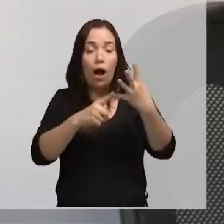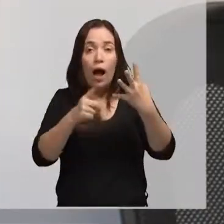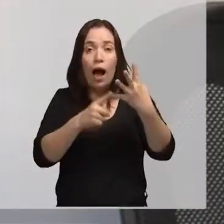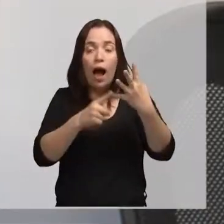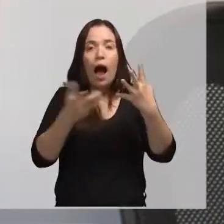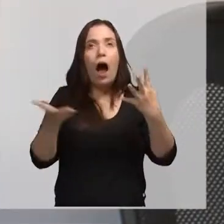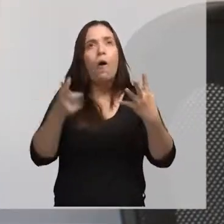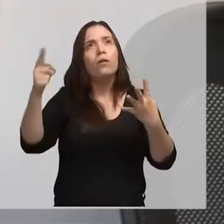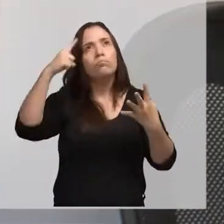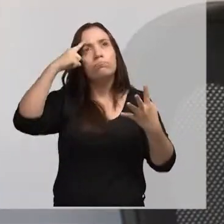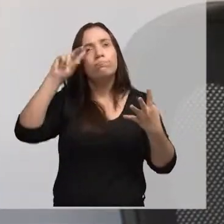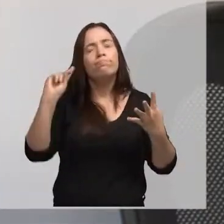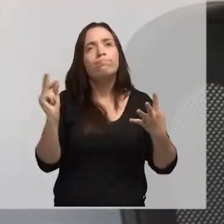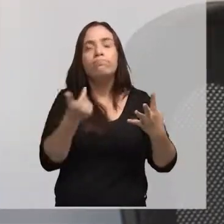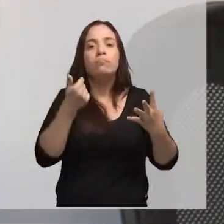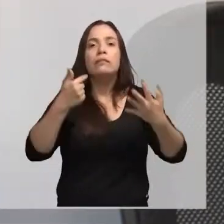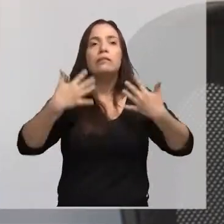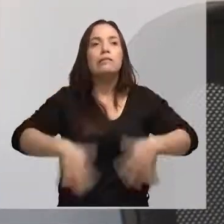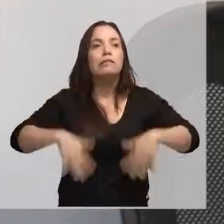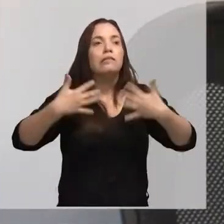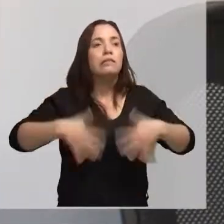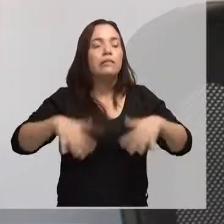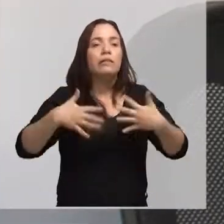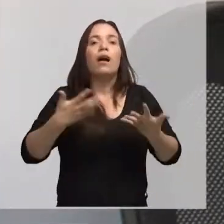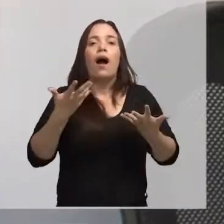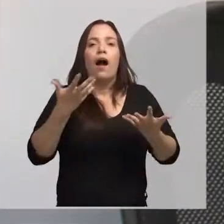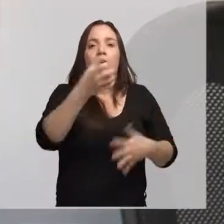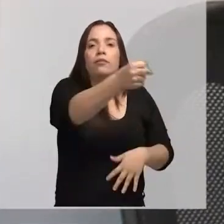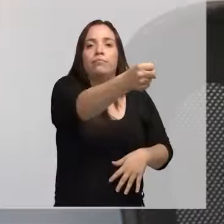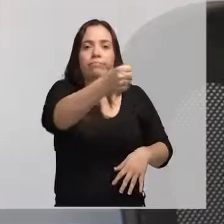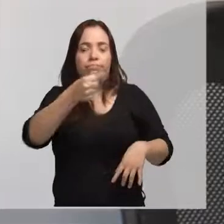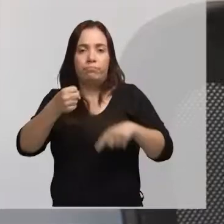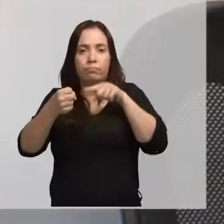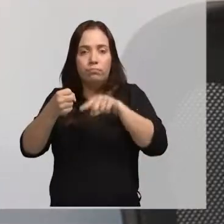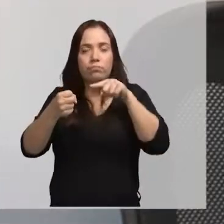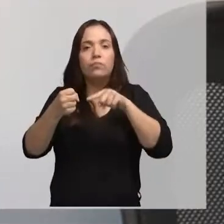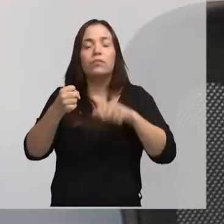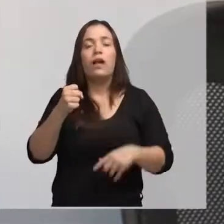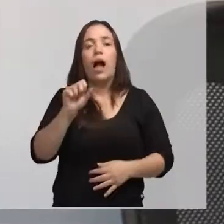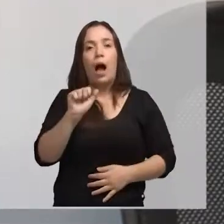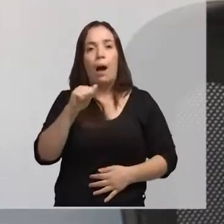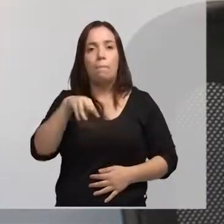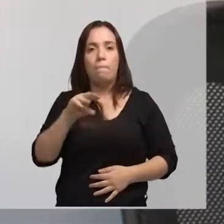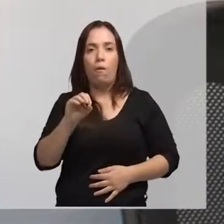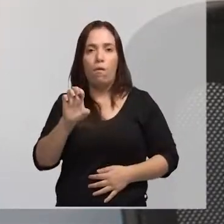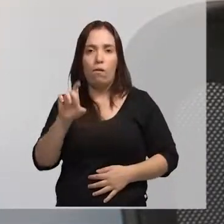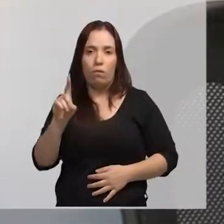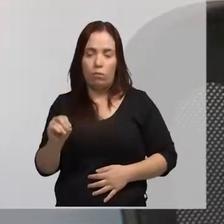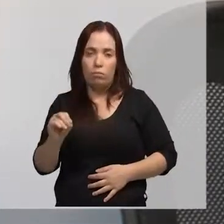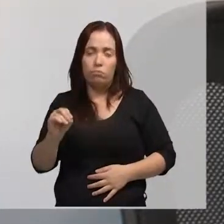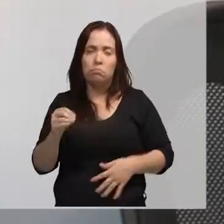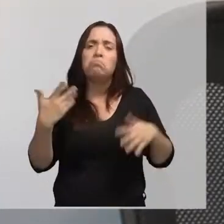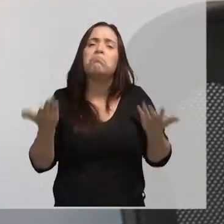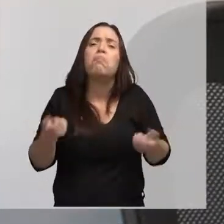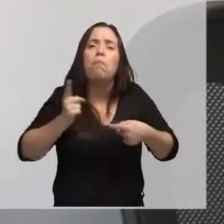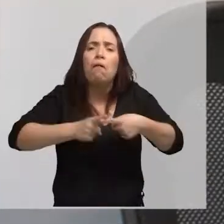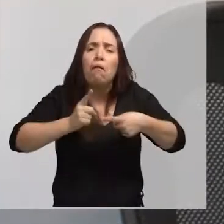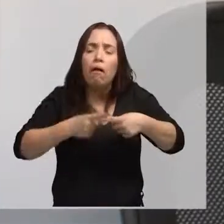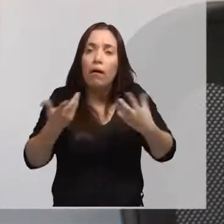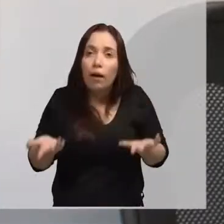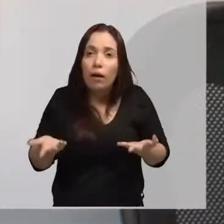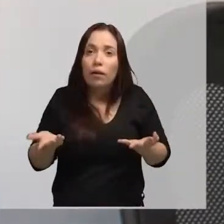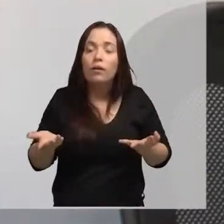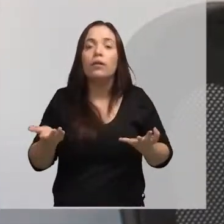no desespero, estão apostando em João Amoedo. Por quê, Carlos Frederico? Os 4